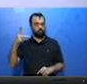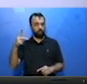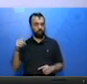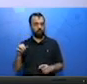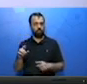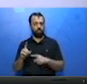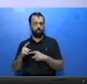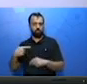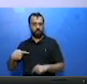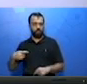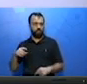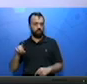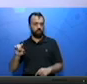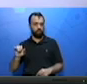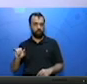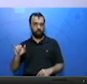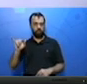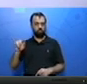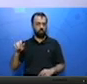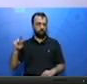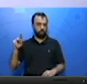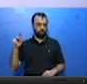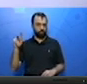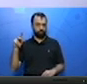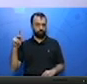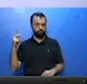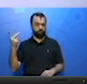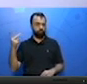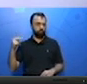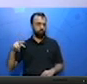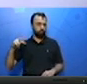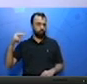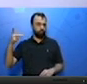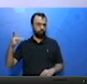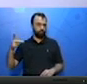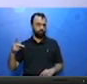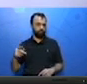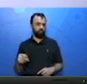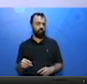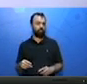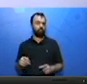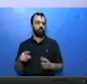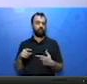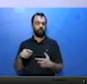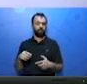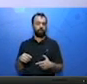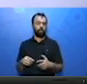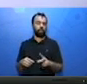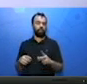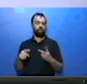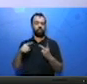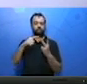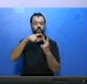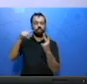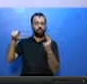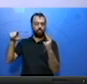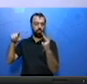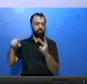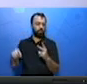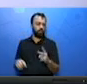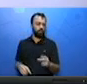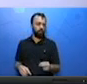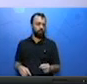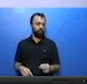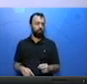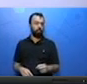que eu coloquei duas? Porque aqui eu quero mostrar que não importa a ordem que você pega os pontos. Eu